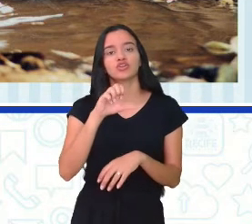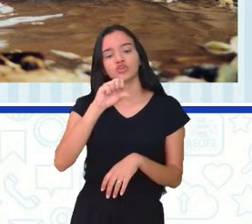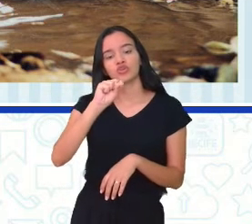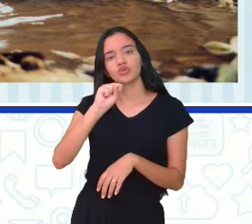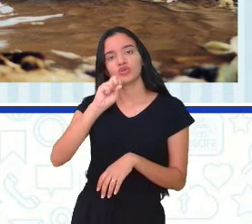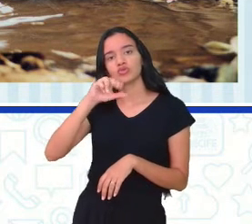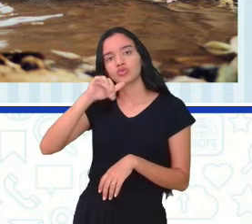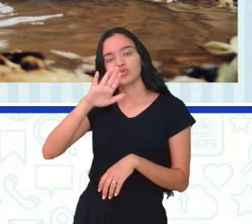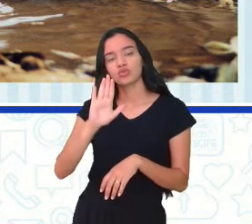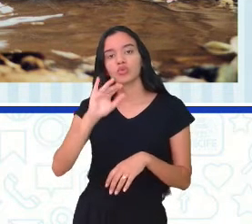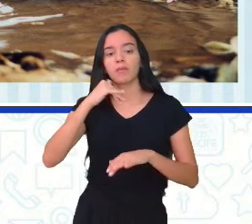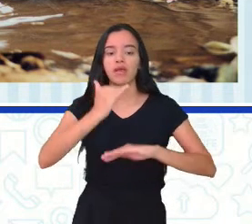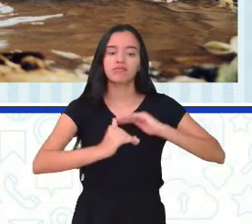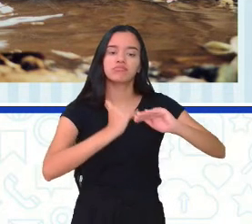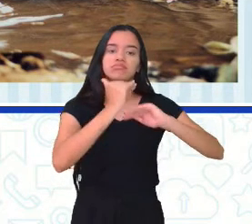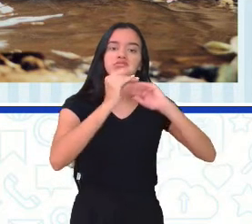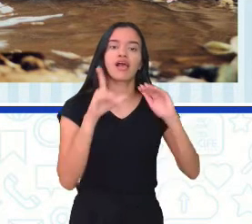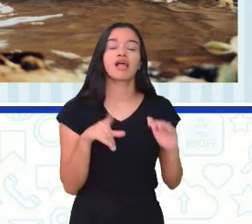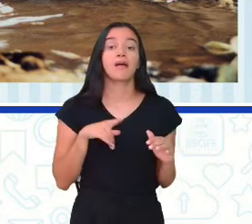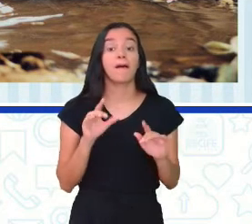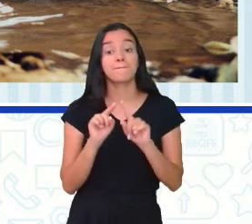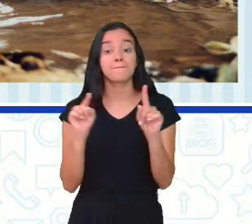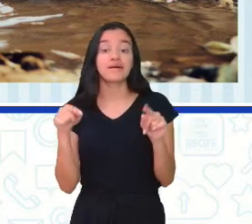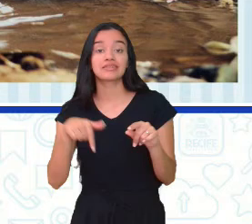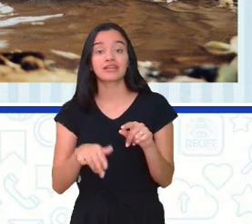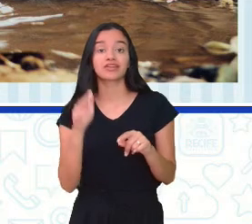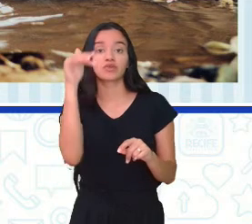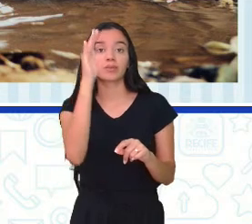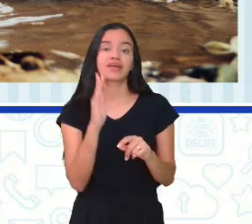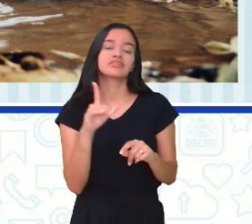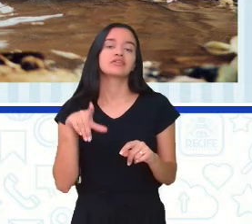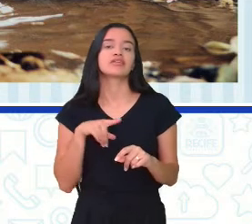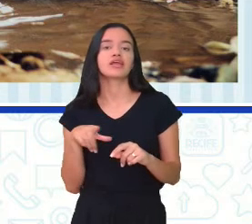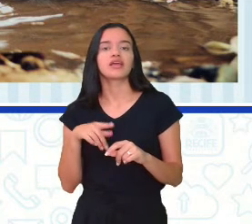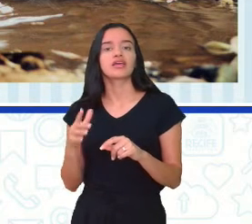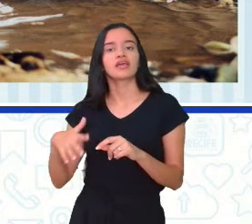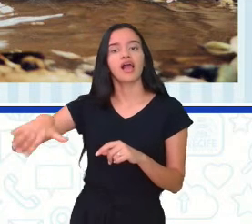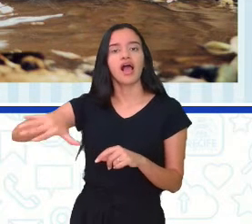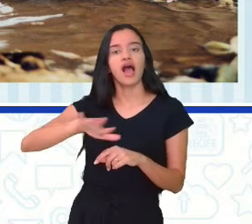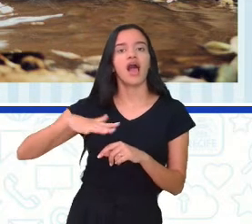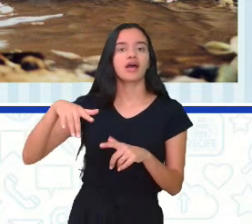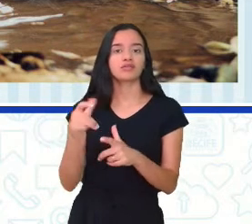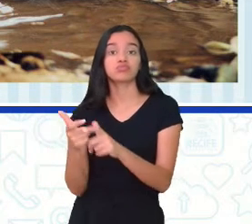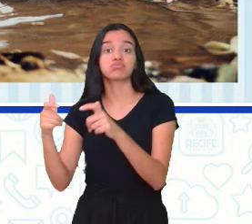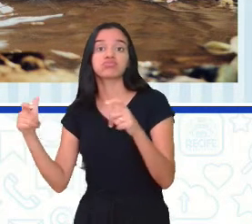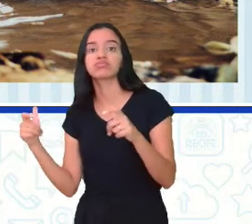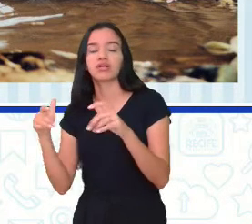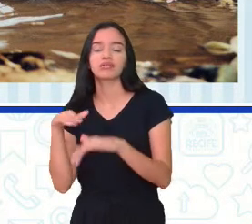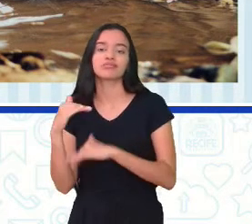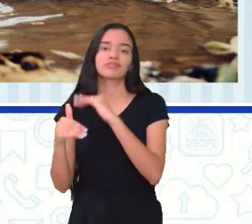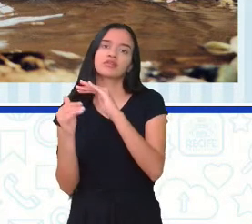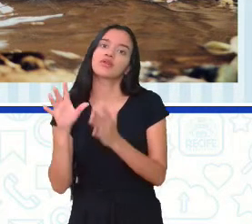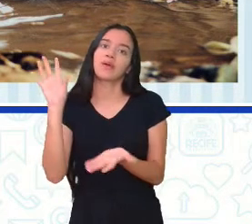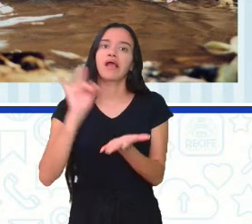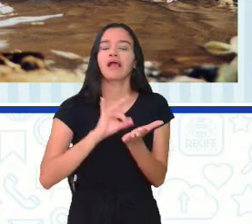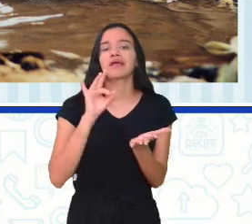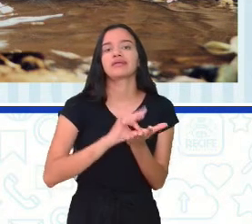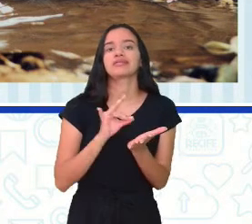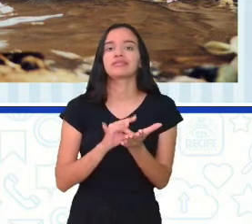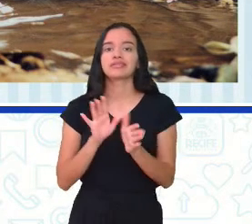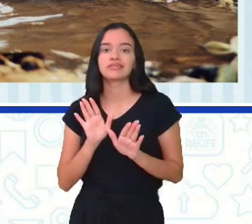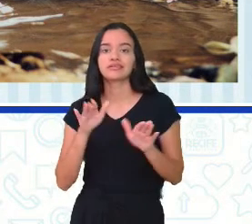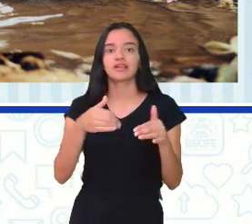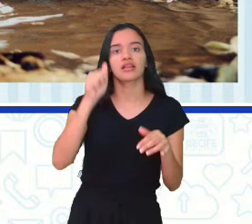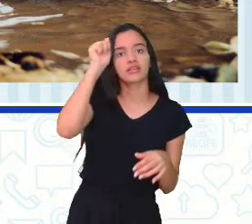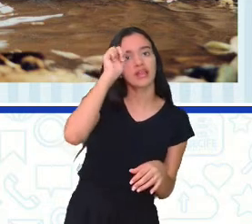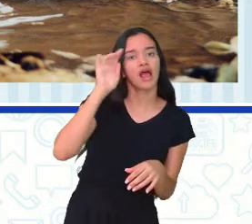um país grande, que tem áreas nele que tem a mesma característica de países subdesenvolvidos. Então, isso não é uma realidade exclusiva